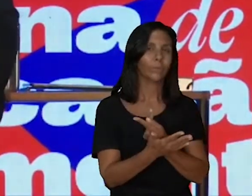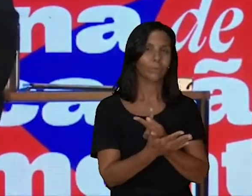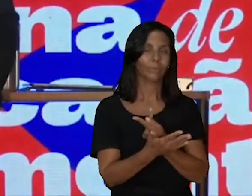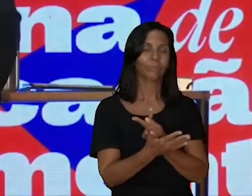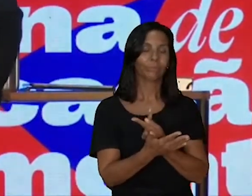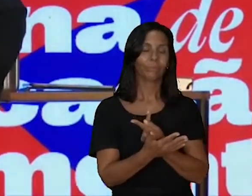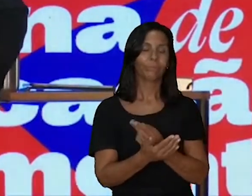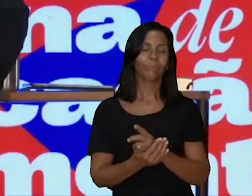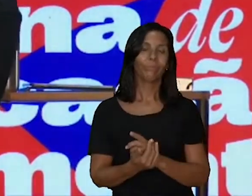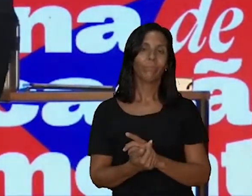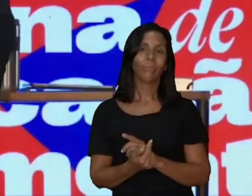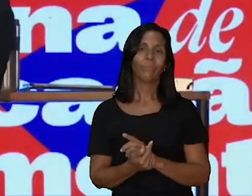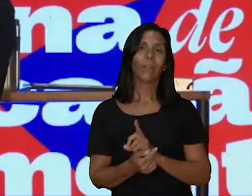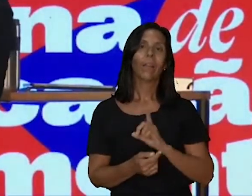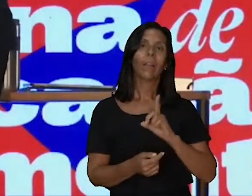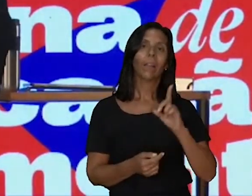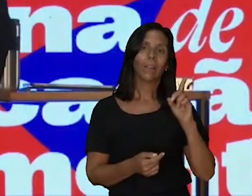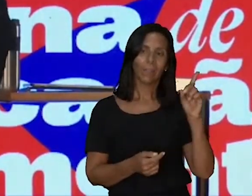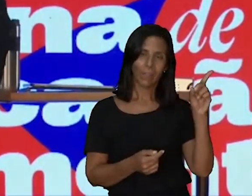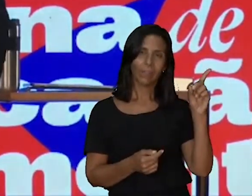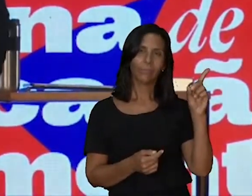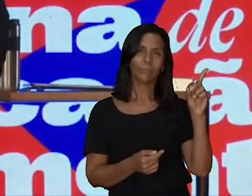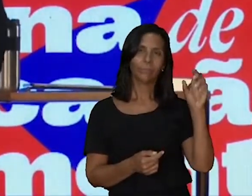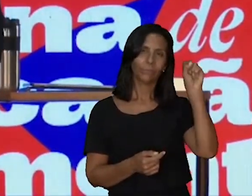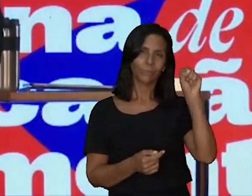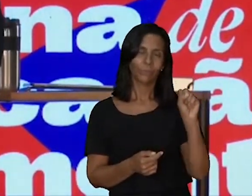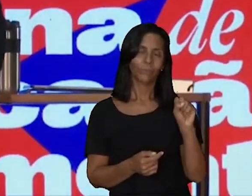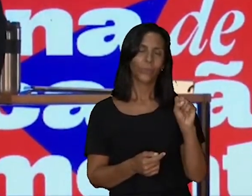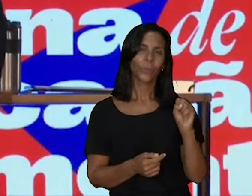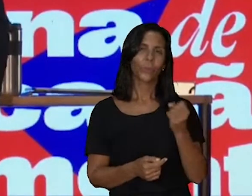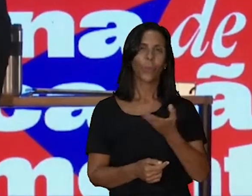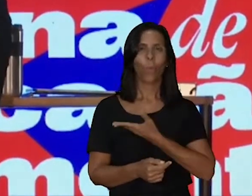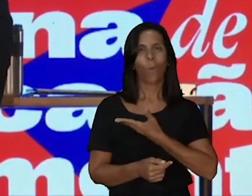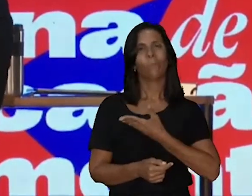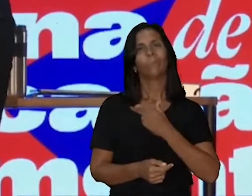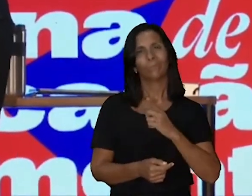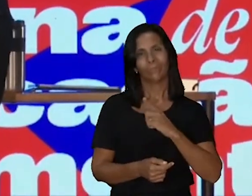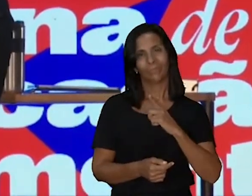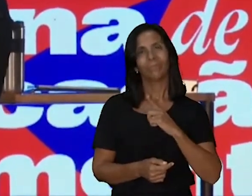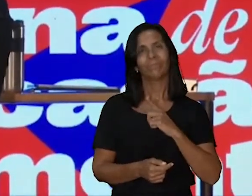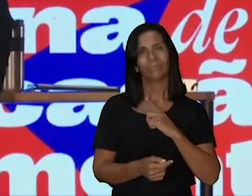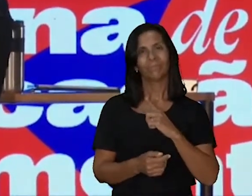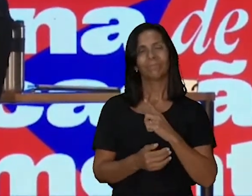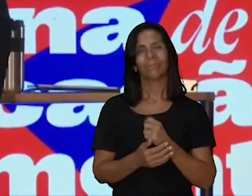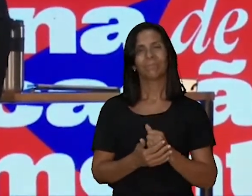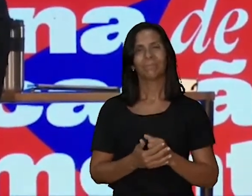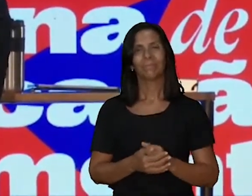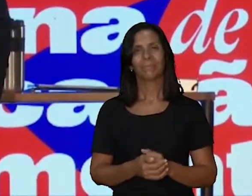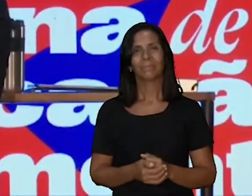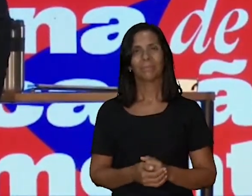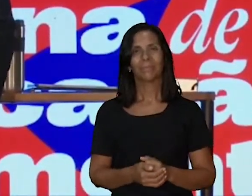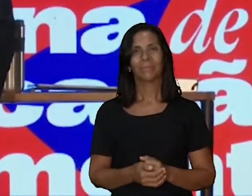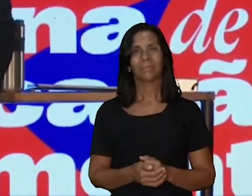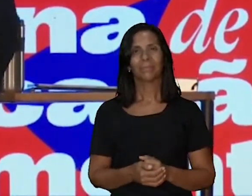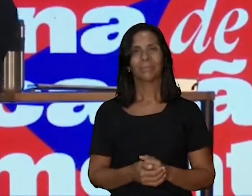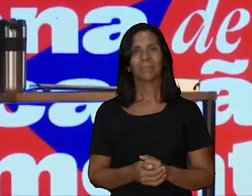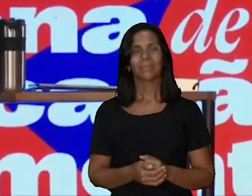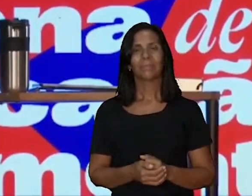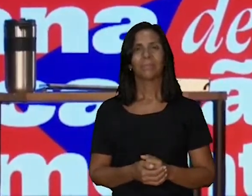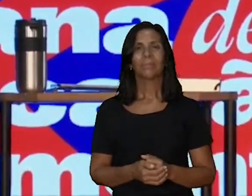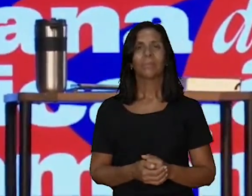Grande do Sul, tinha um amigo, eu tenho um amigo, ele está vivo ainda, espero que ele não ouça essa mensagem, que ele pode se